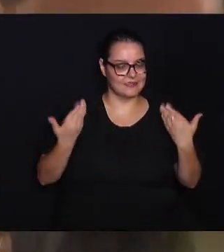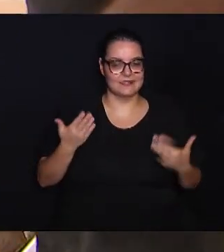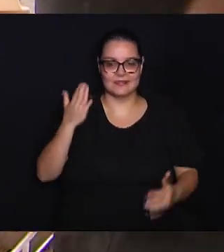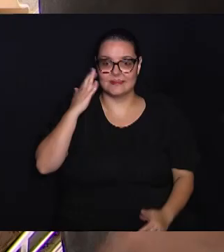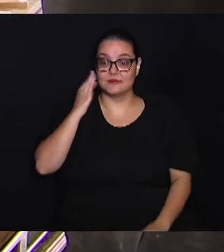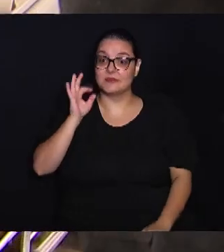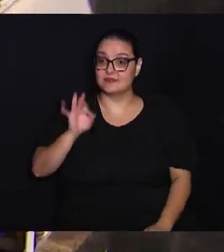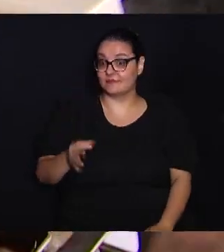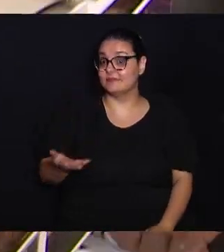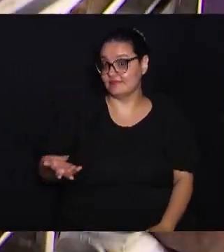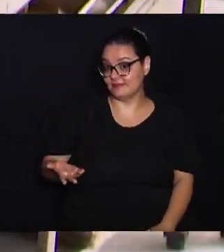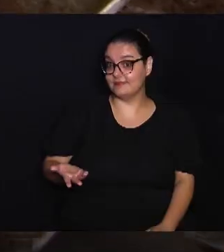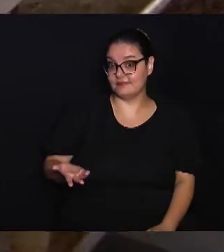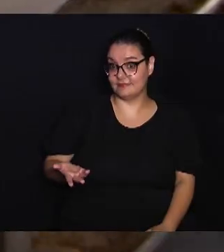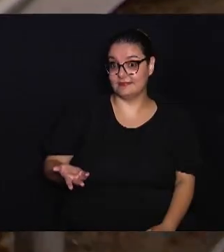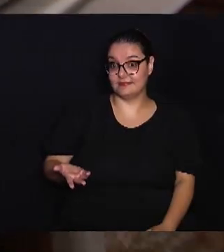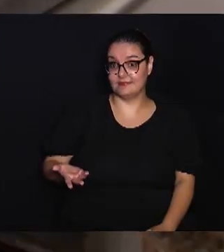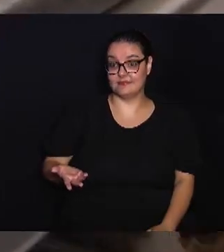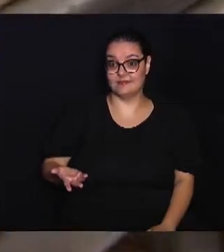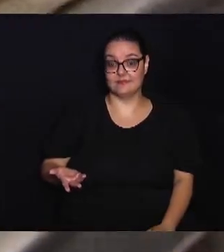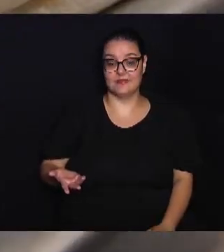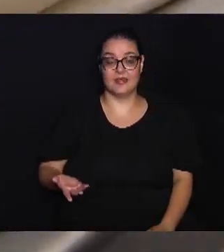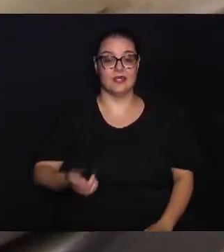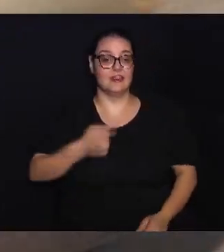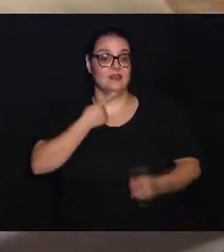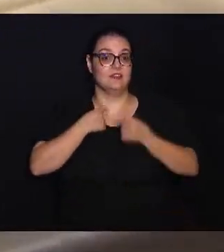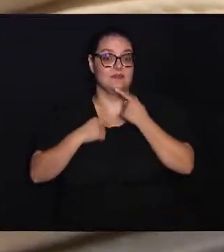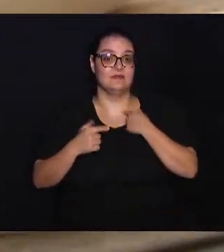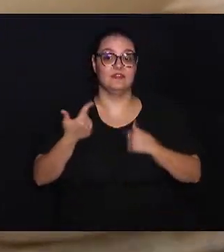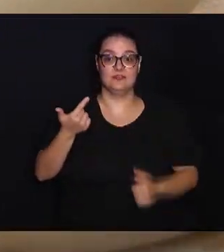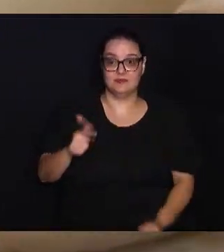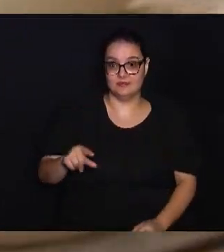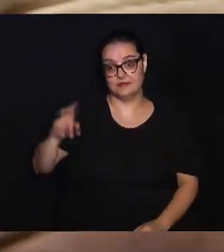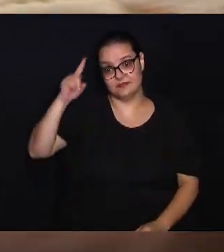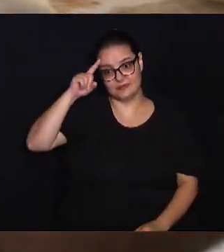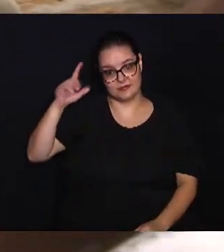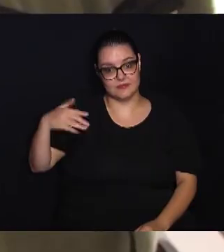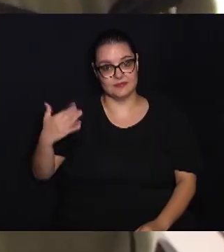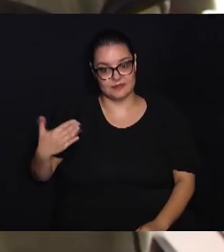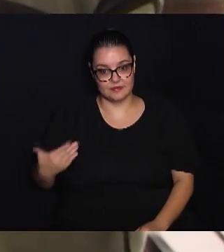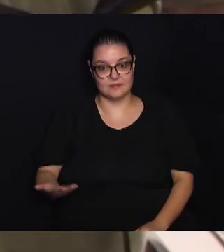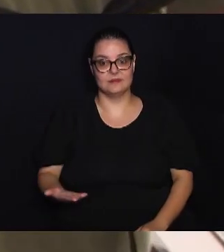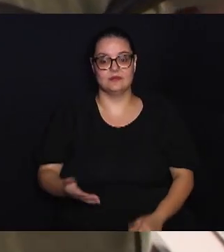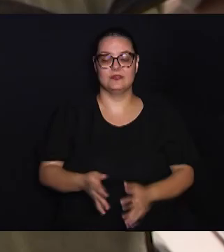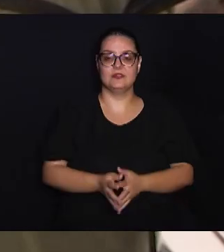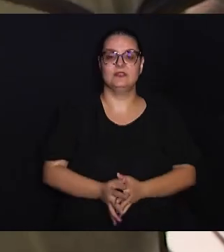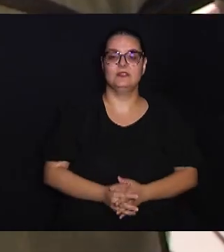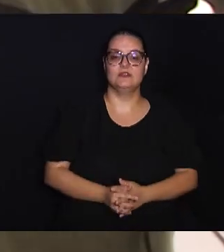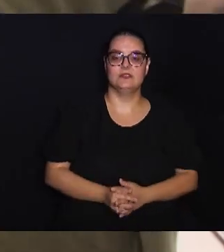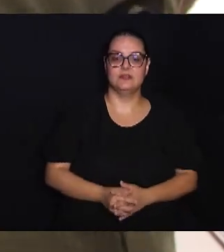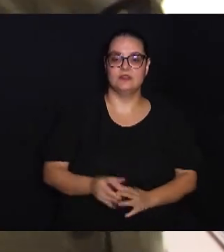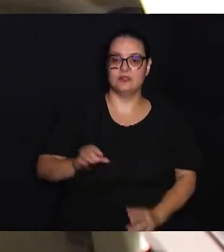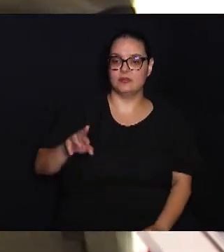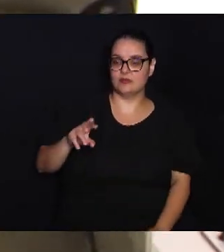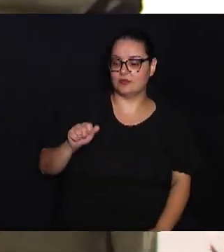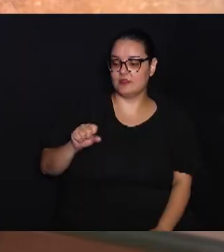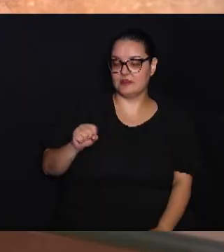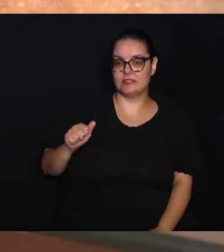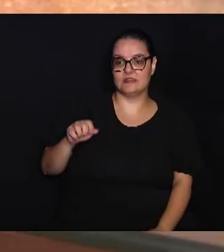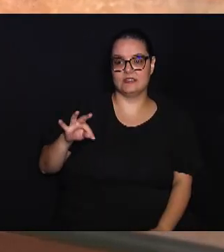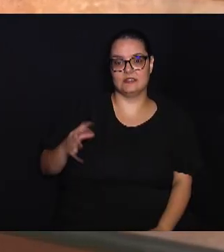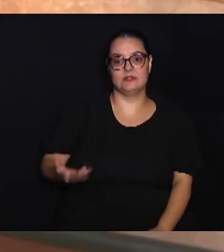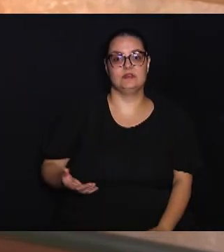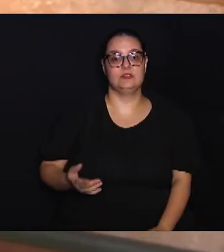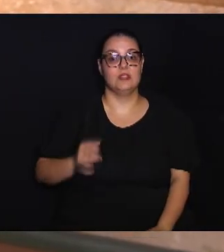sabendo que você acertou e Vontade de continuar diários né diários cação e alguns